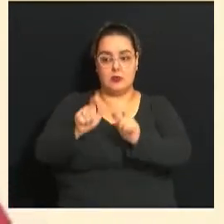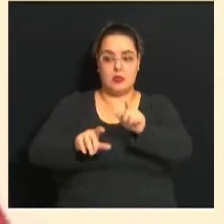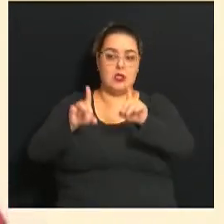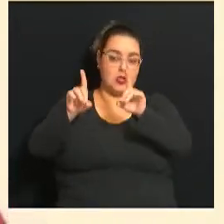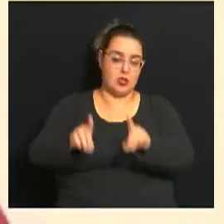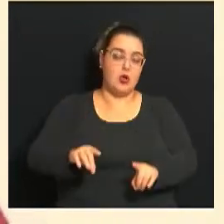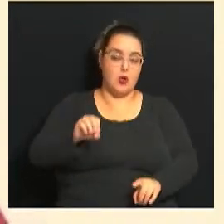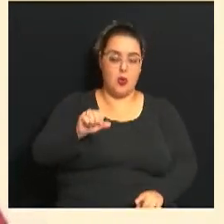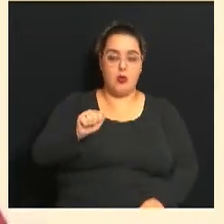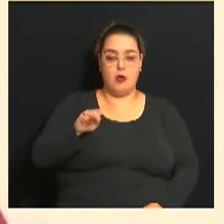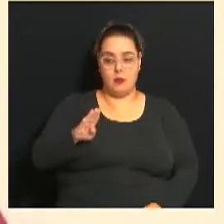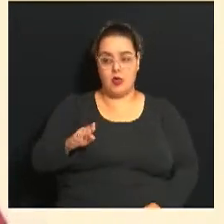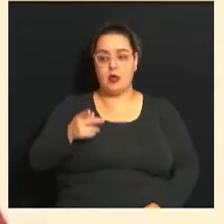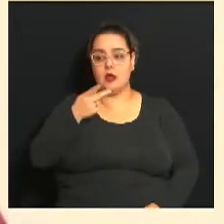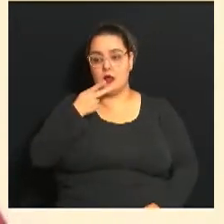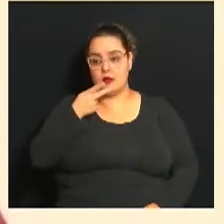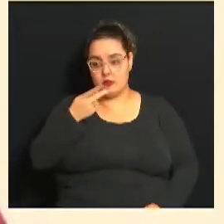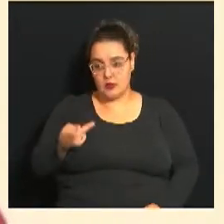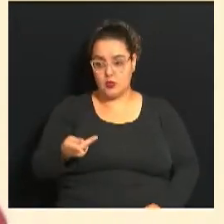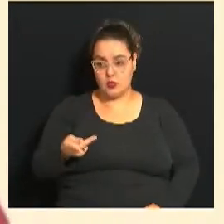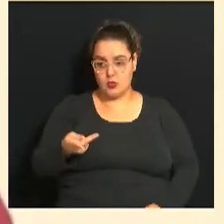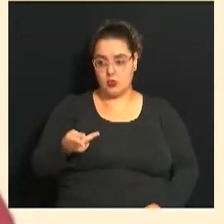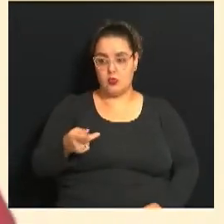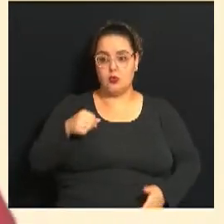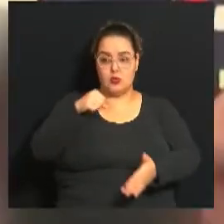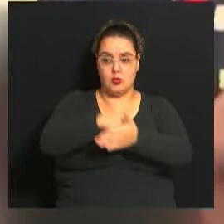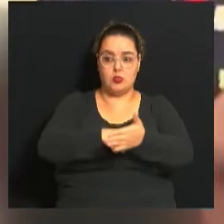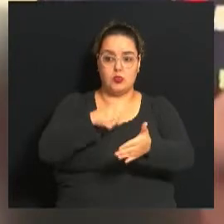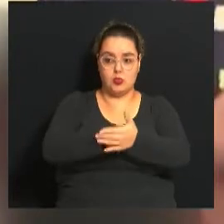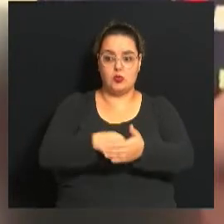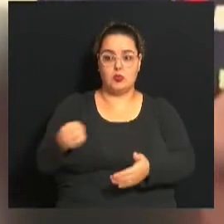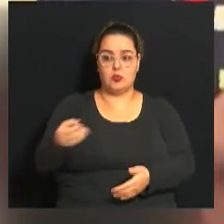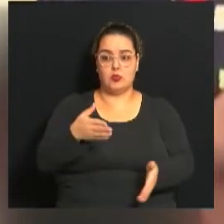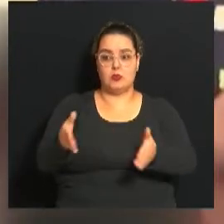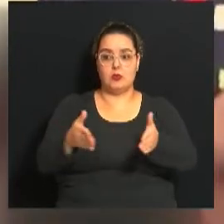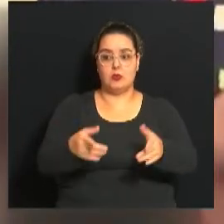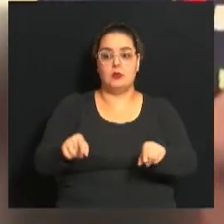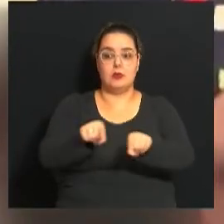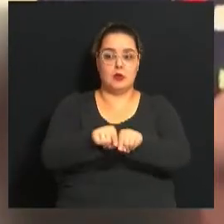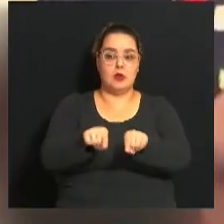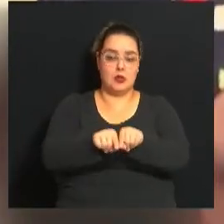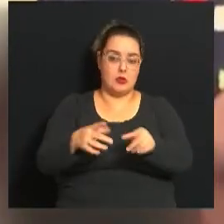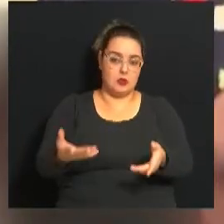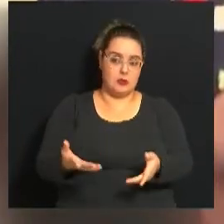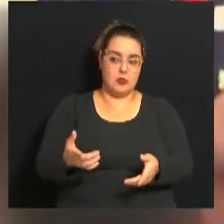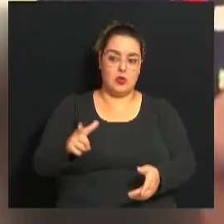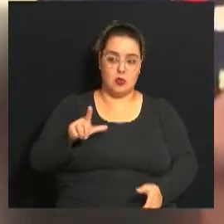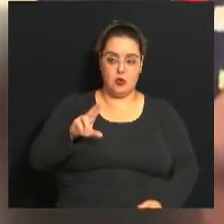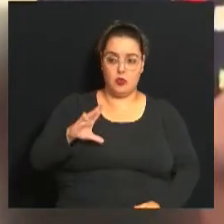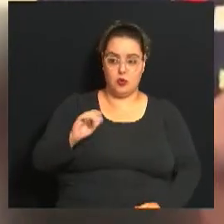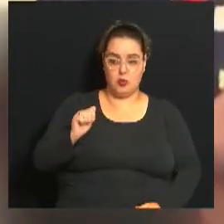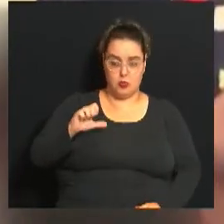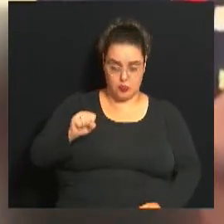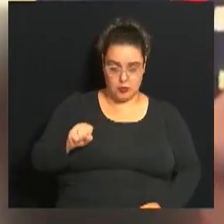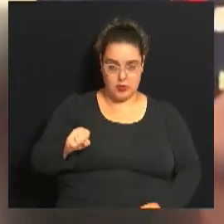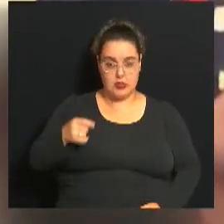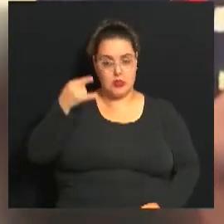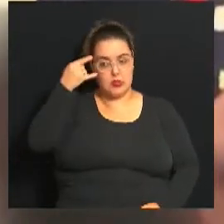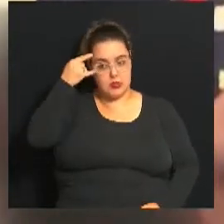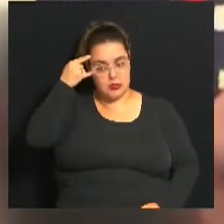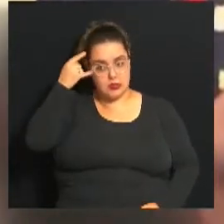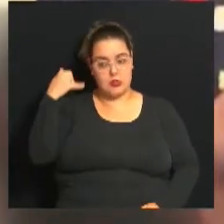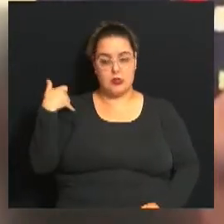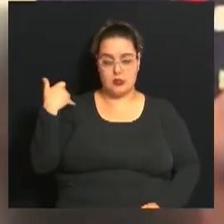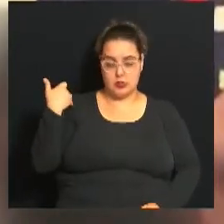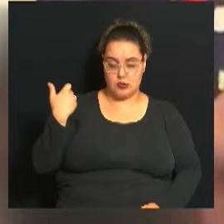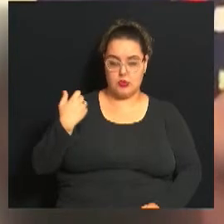Campinas, falou dessa luta e do novo momento. Eu também tenho o Lucas, que tem síndrome de Down, com 4 aninhos, então